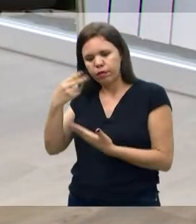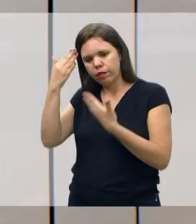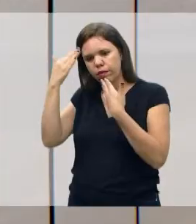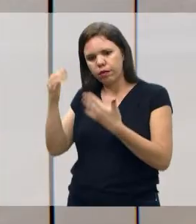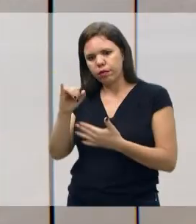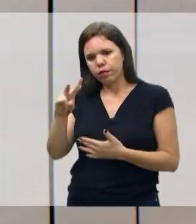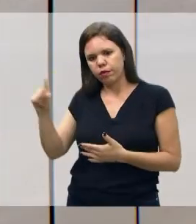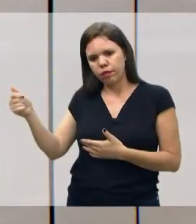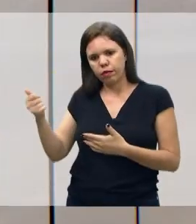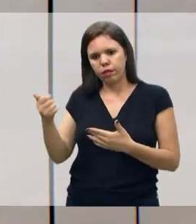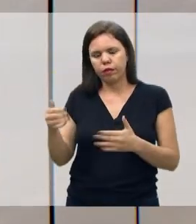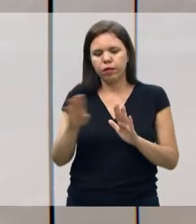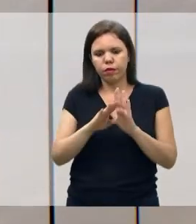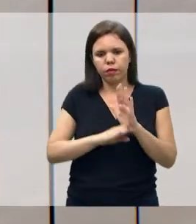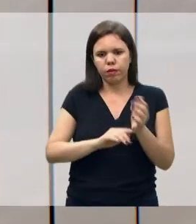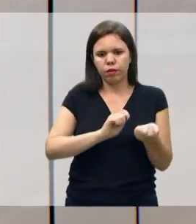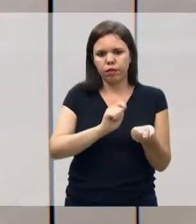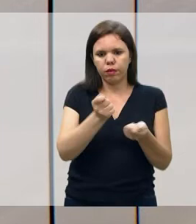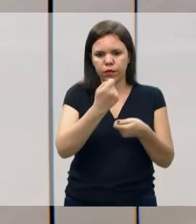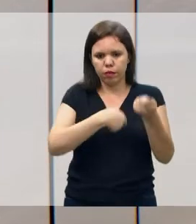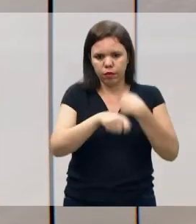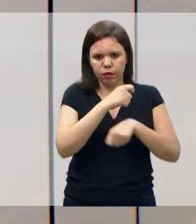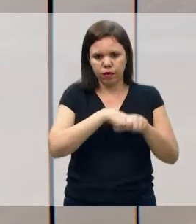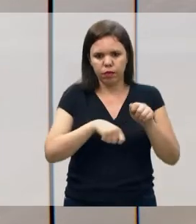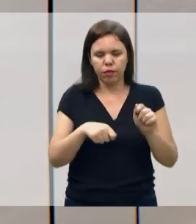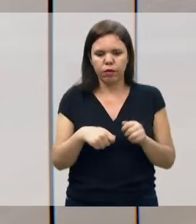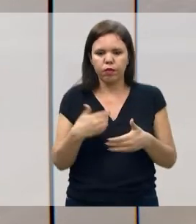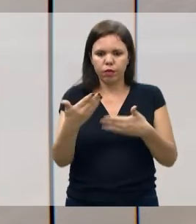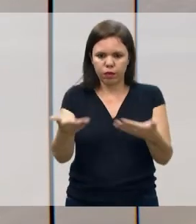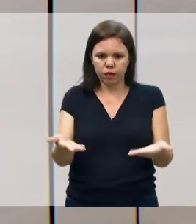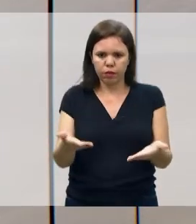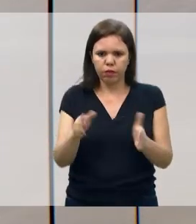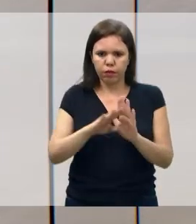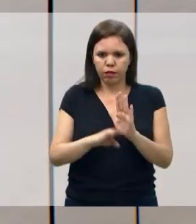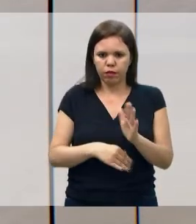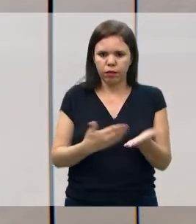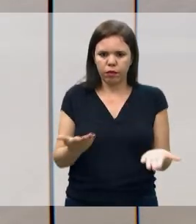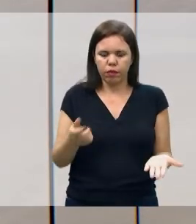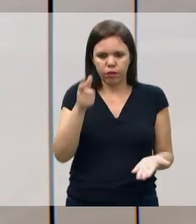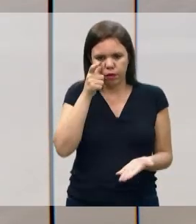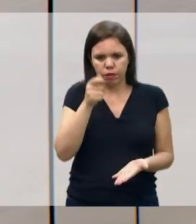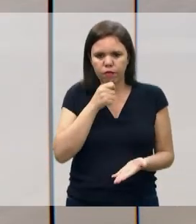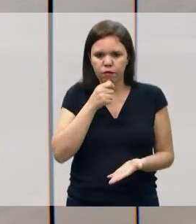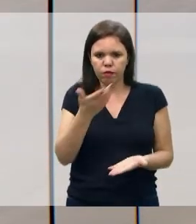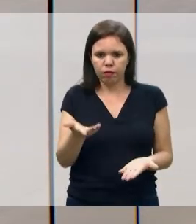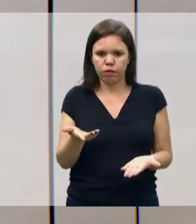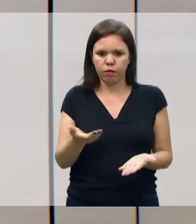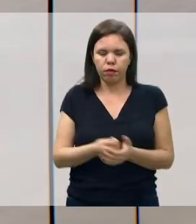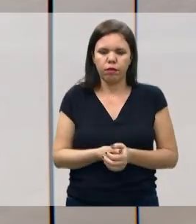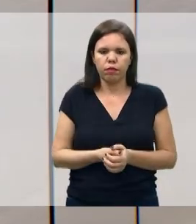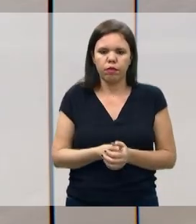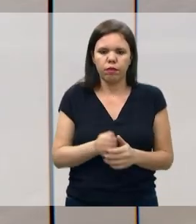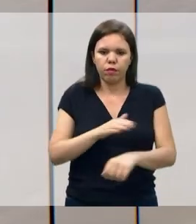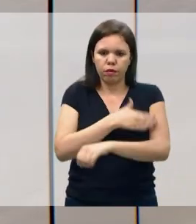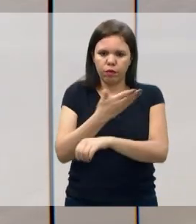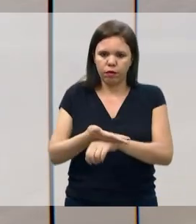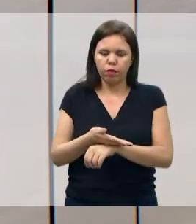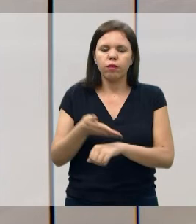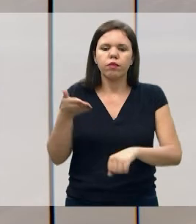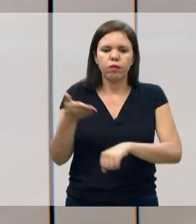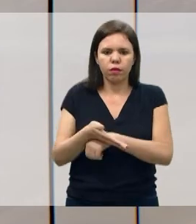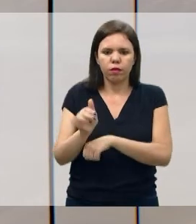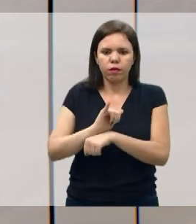Silvia. E o Questão de Ordem fica por aqui. Até um próximo programa. Se você não assistiu o Questão de Ordem por inteiro,